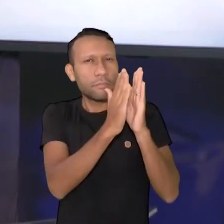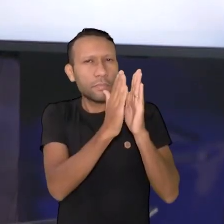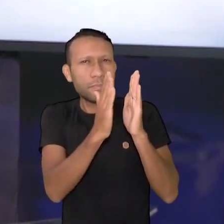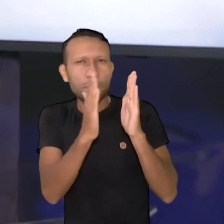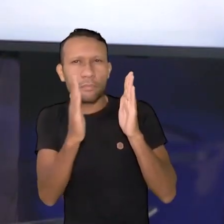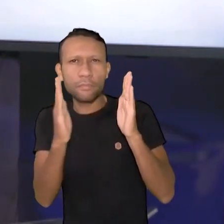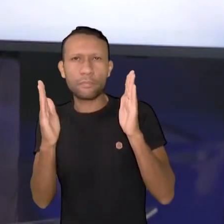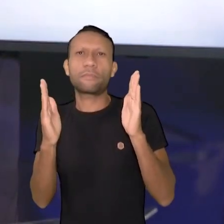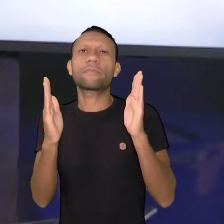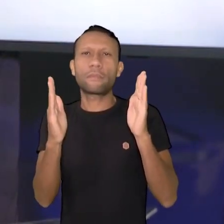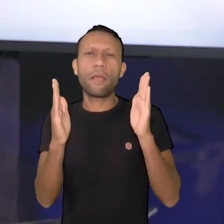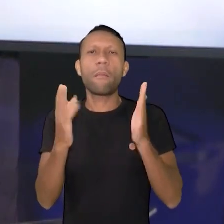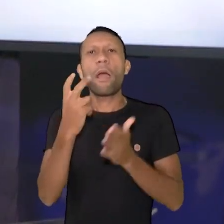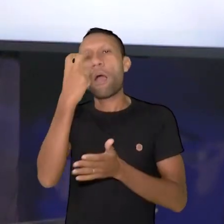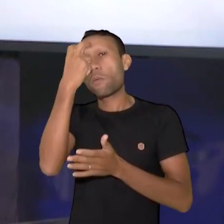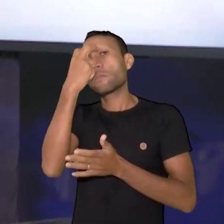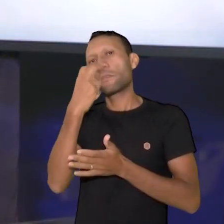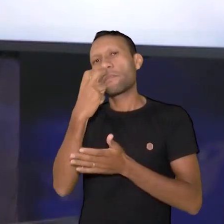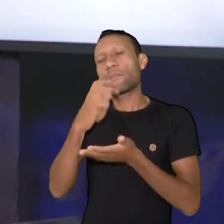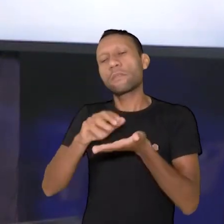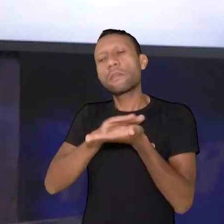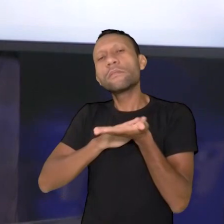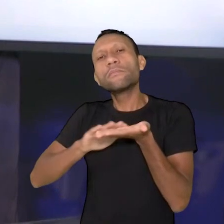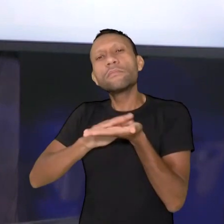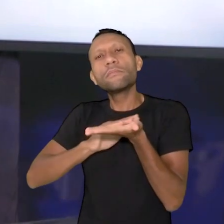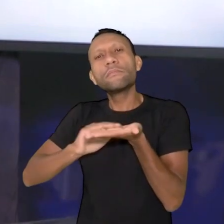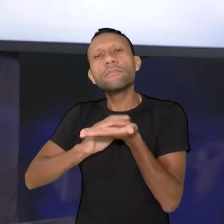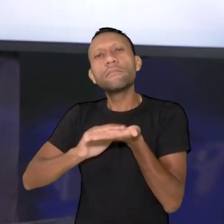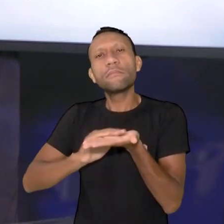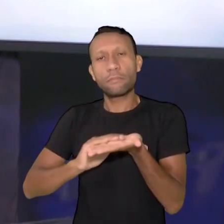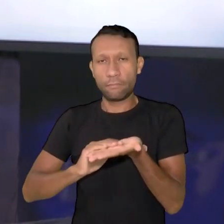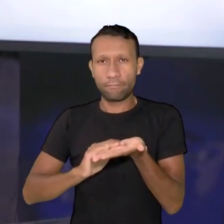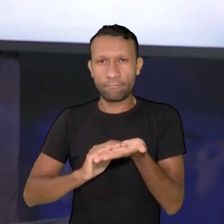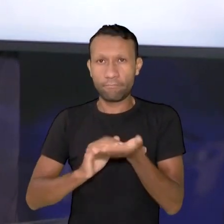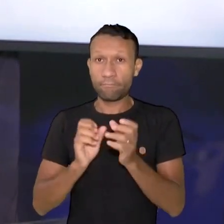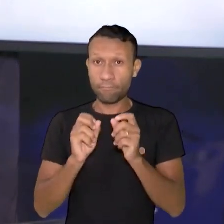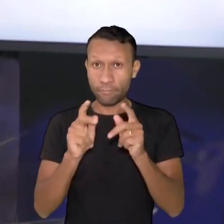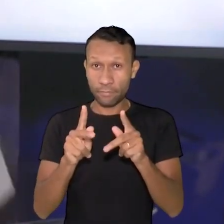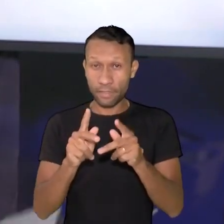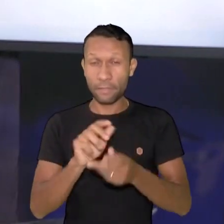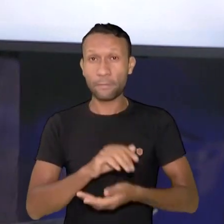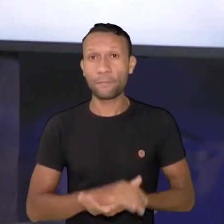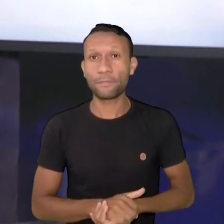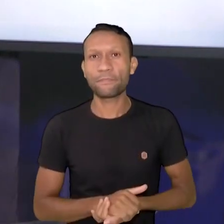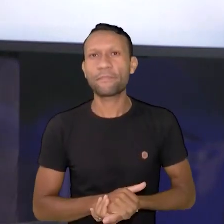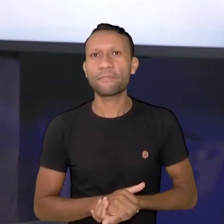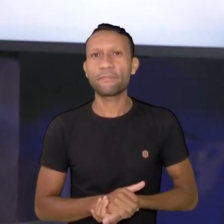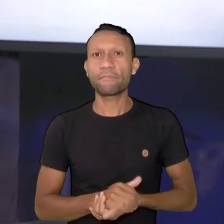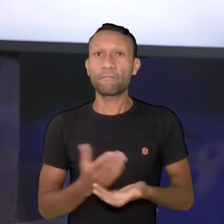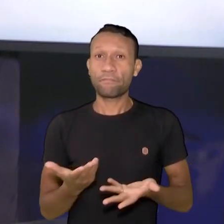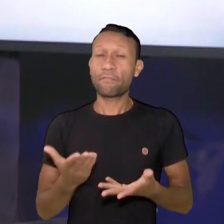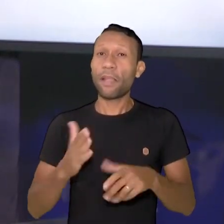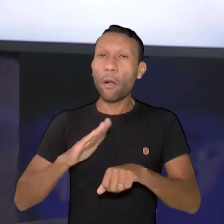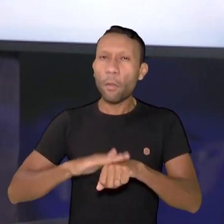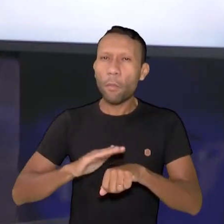botar tudo retinho, tudo direitinho para a gente poder organizar. Ok, pessoal? Então, nesse momento foi